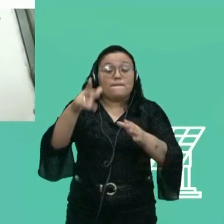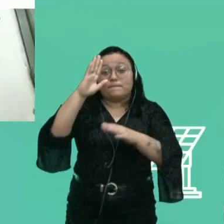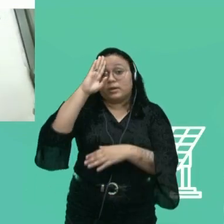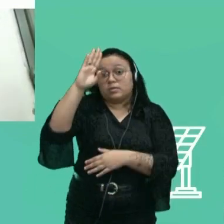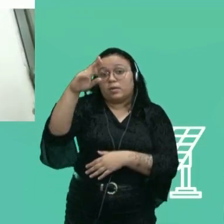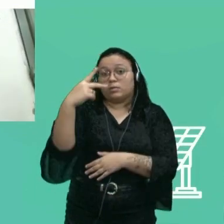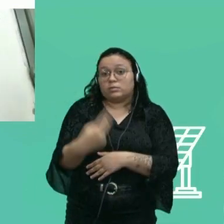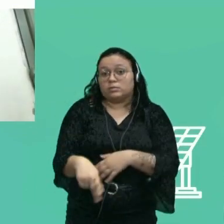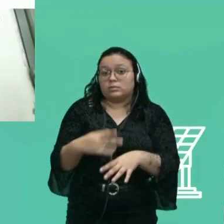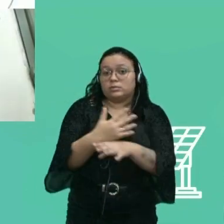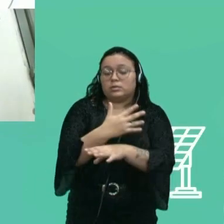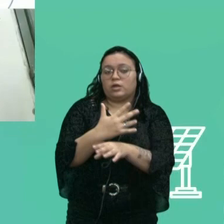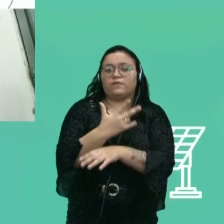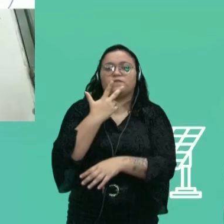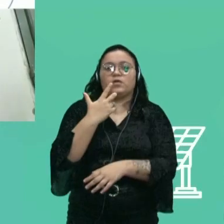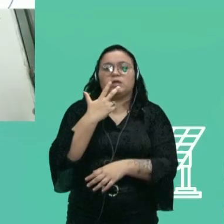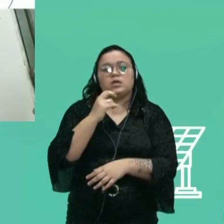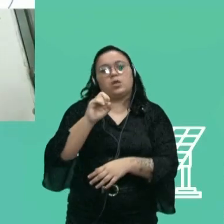região metropolitana.